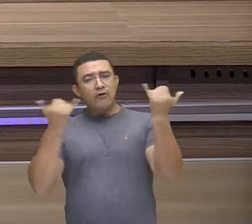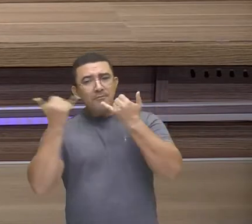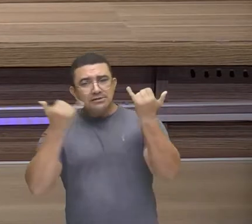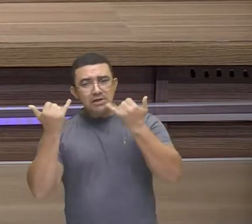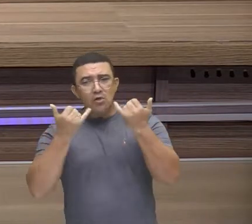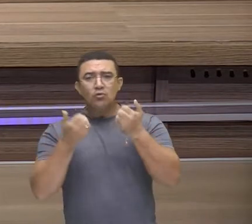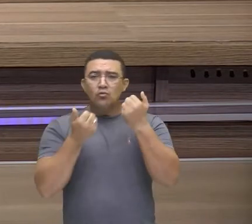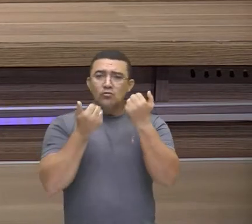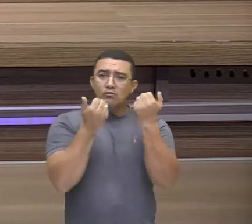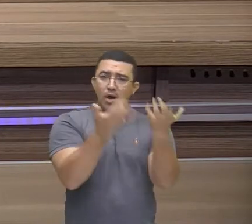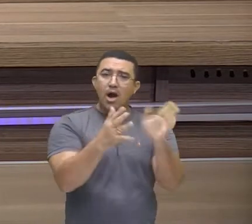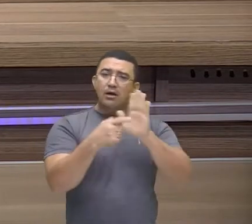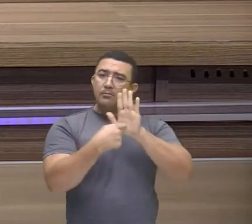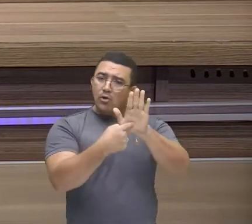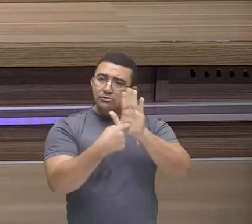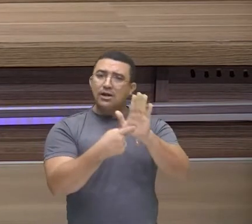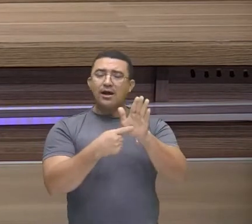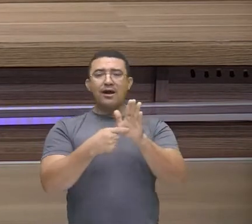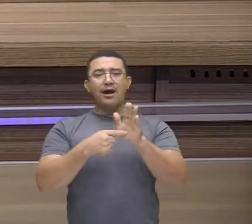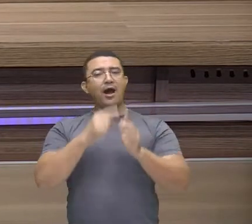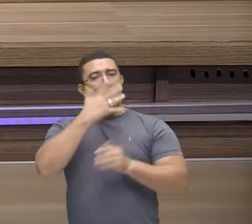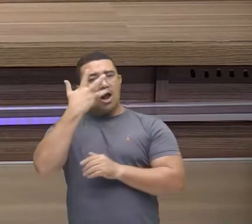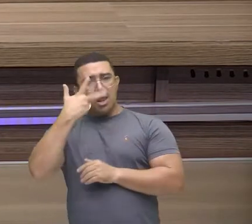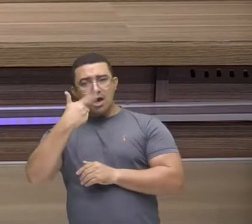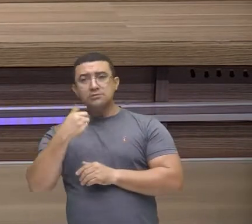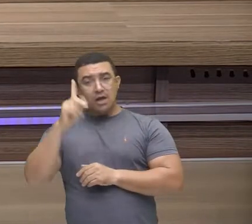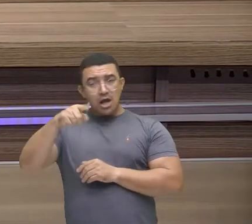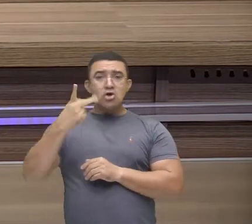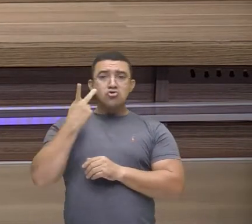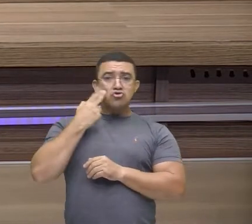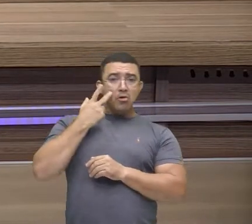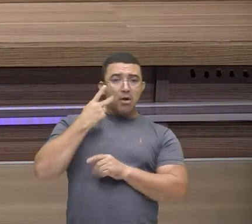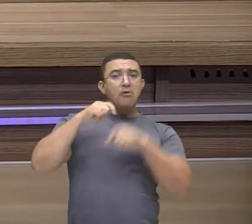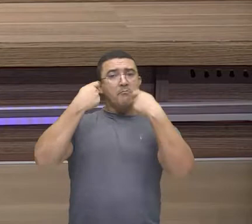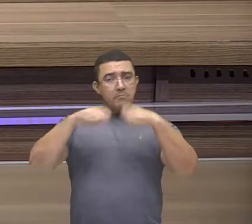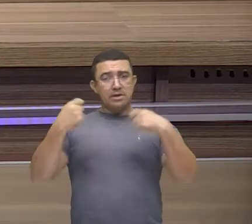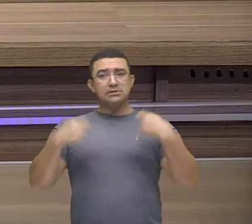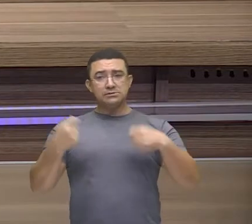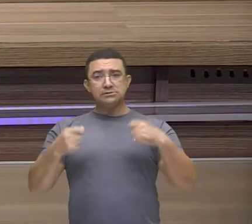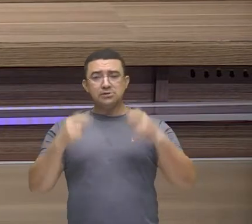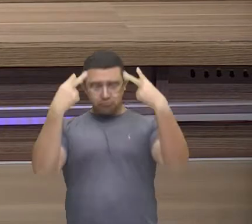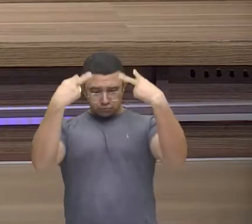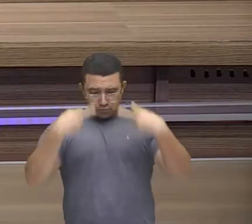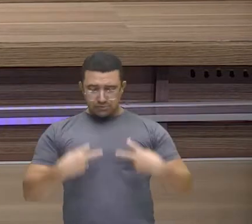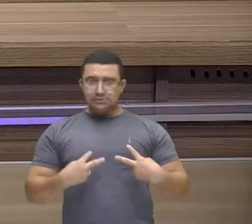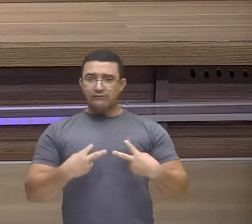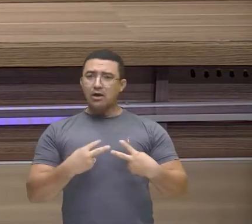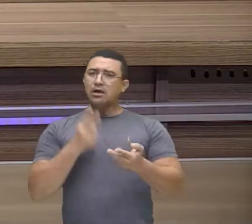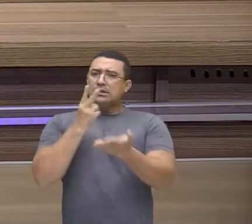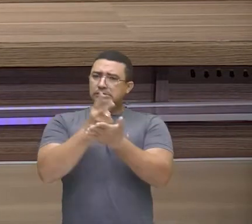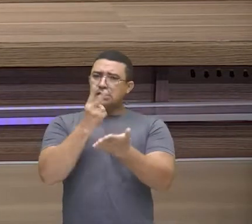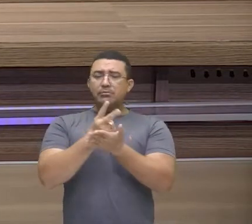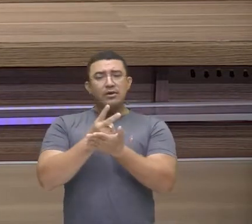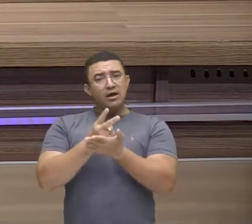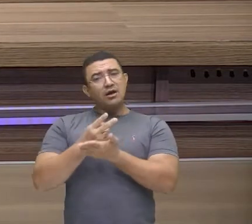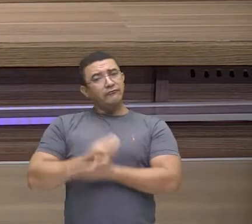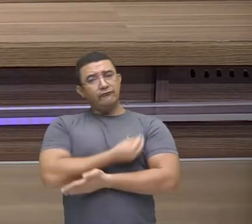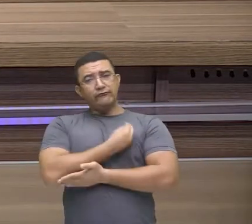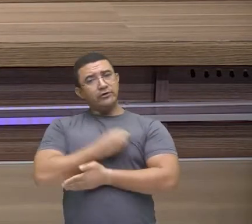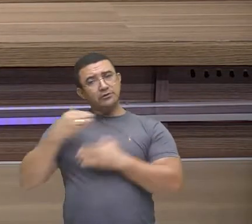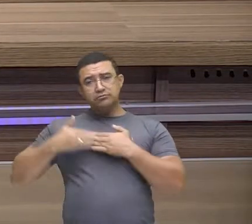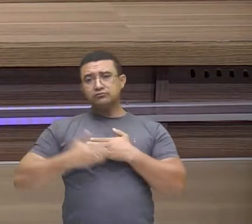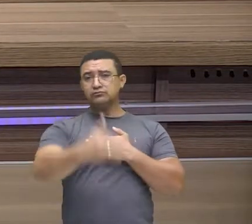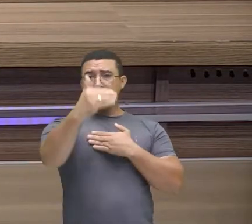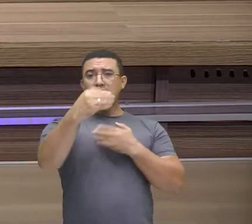processo normal, né, que ela vai ter que ter o autocuidado que nós conversamos, sempre e a vida inteira. Porque ela